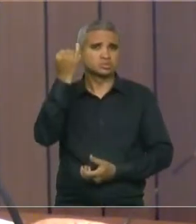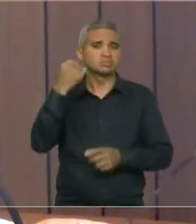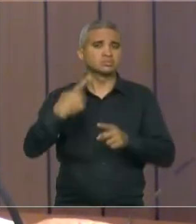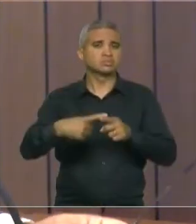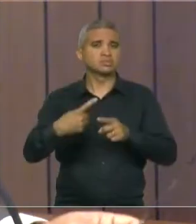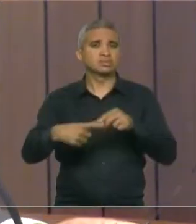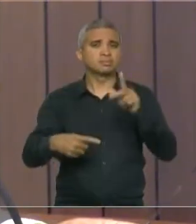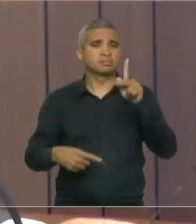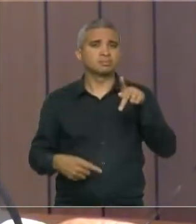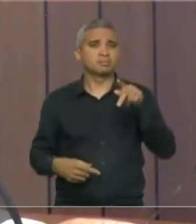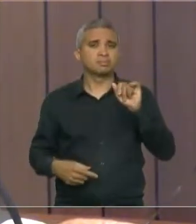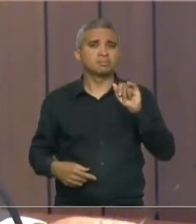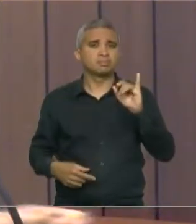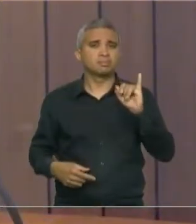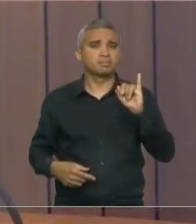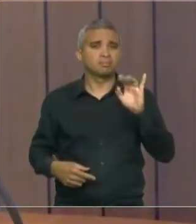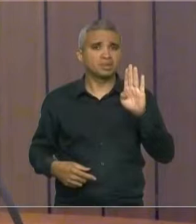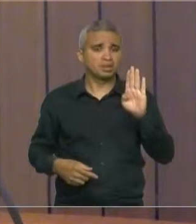financeira, em dinheiro.